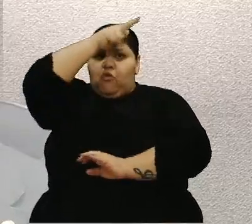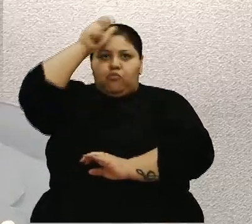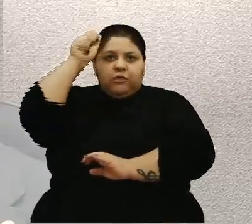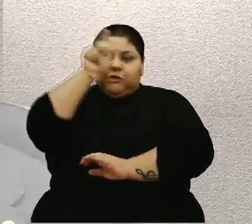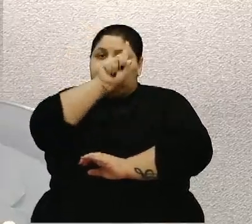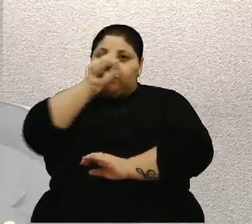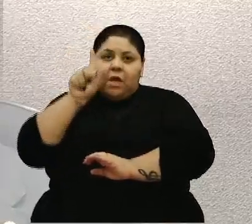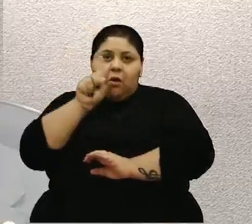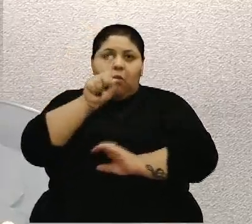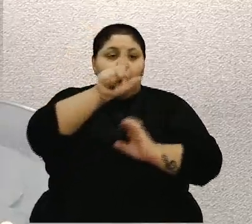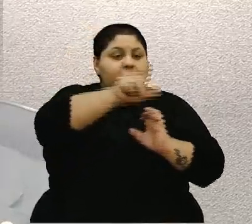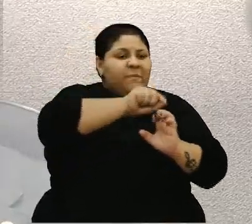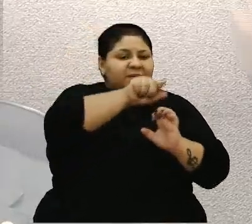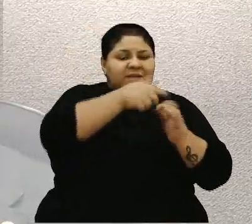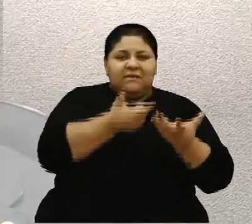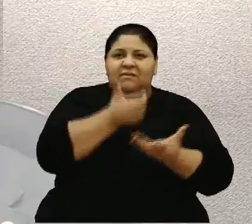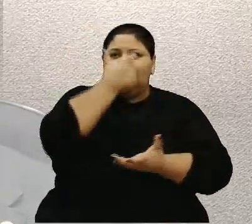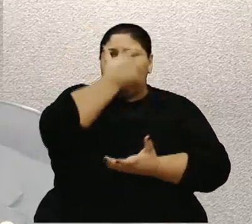aqui